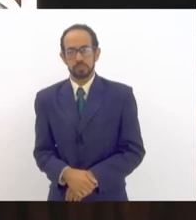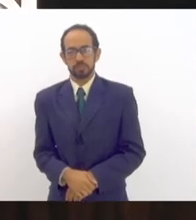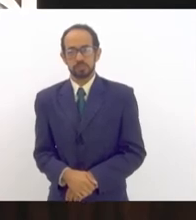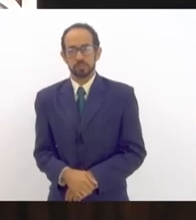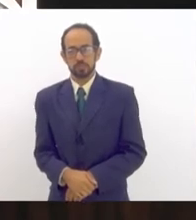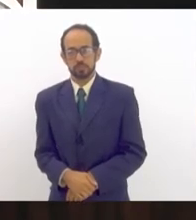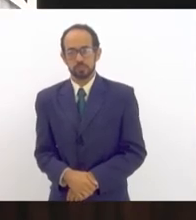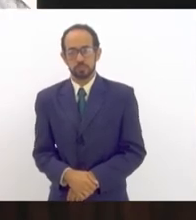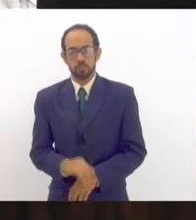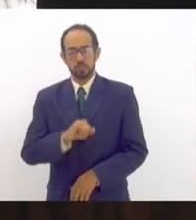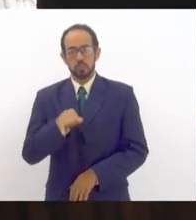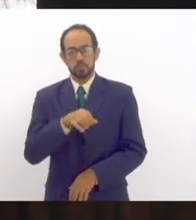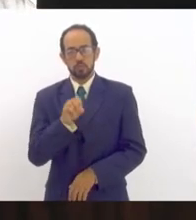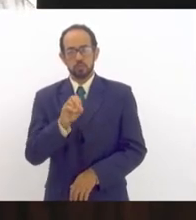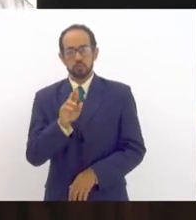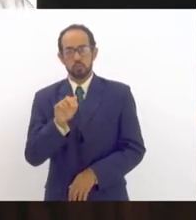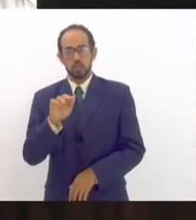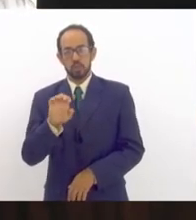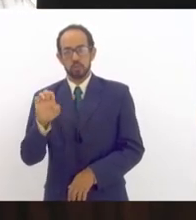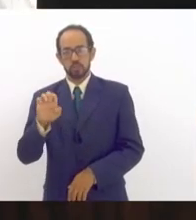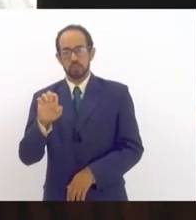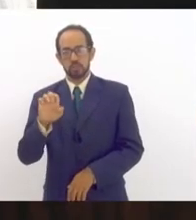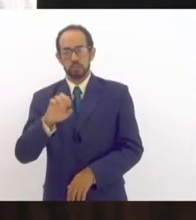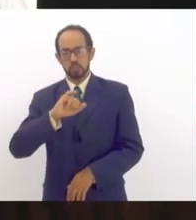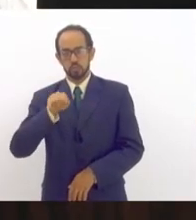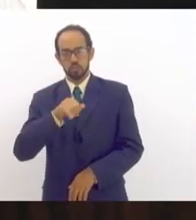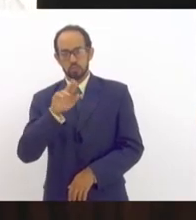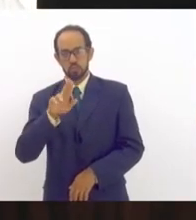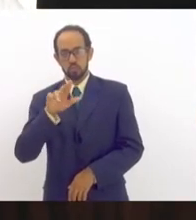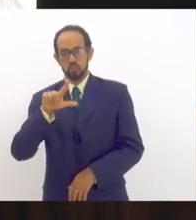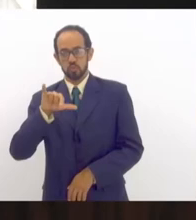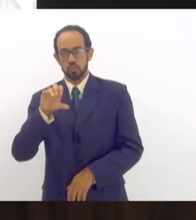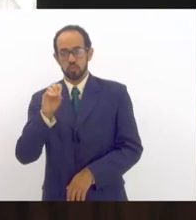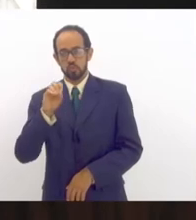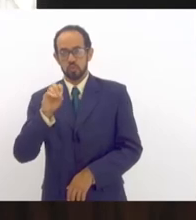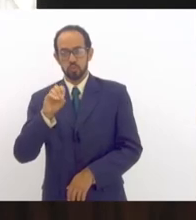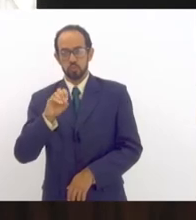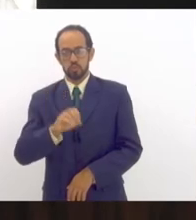Jorge Felipe Neto Júlio Rocha